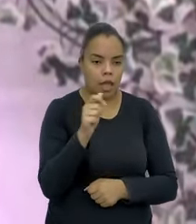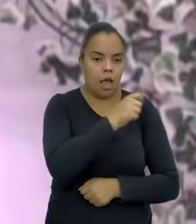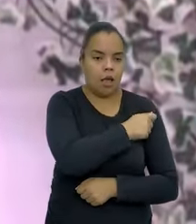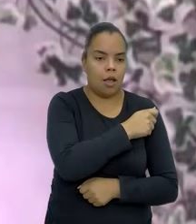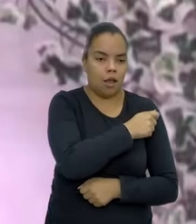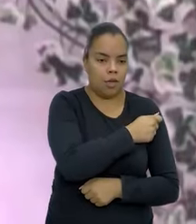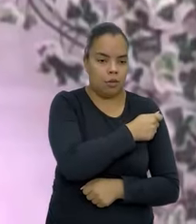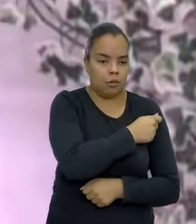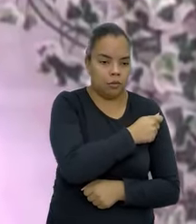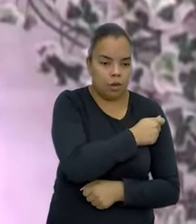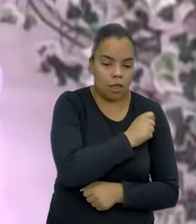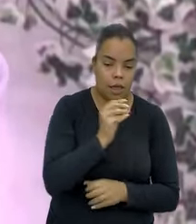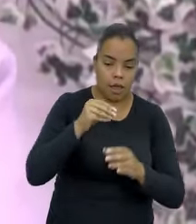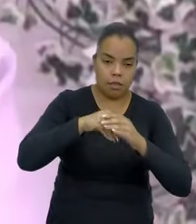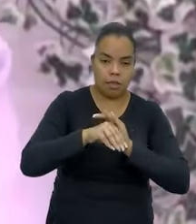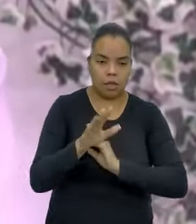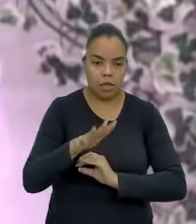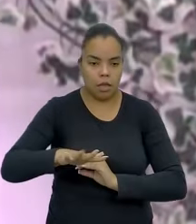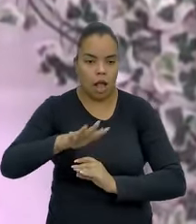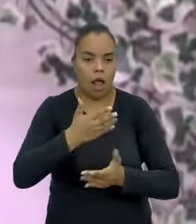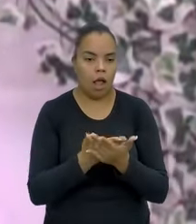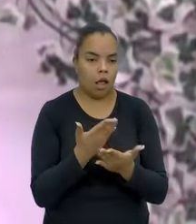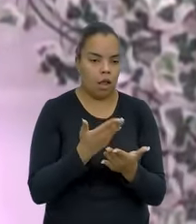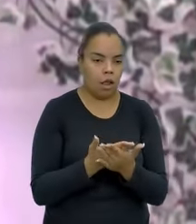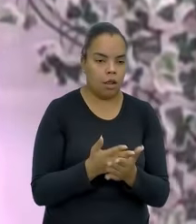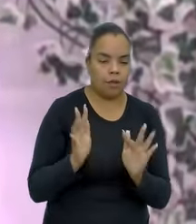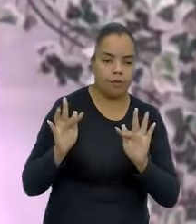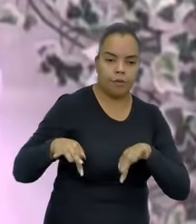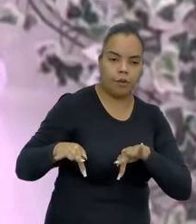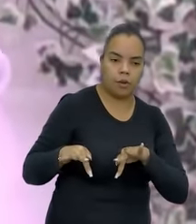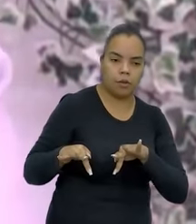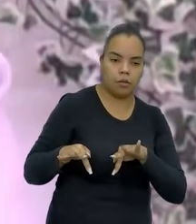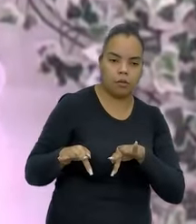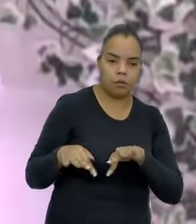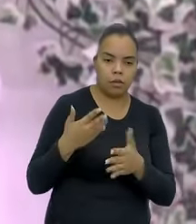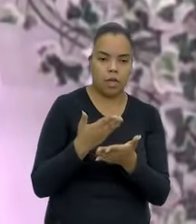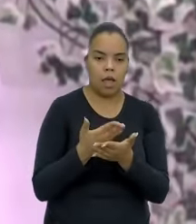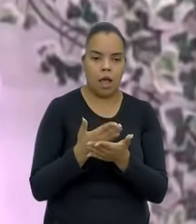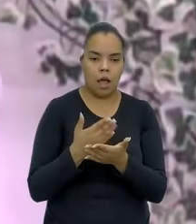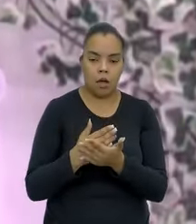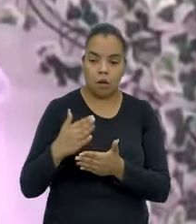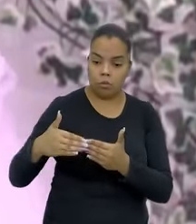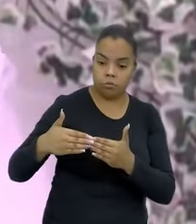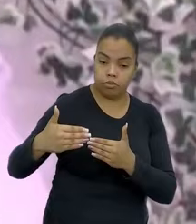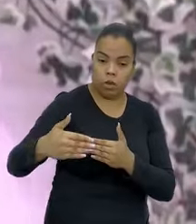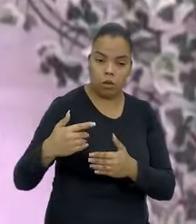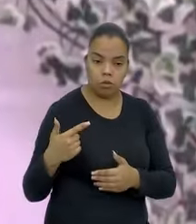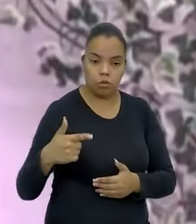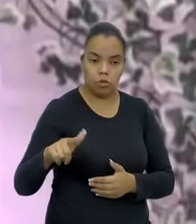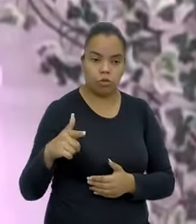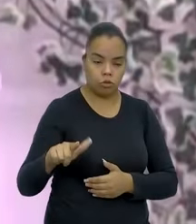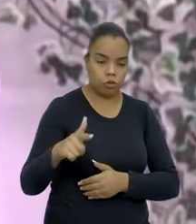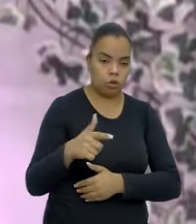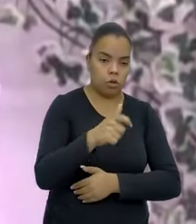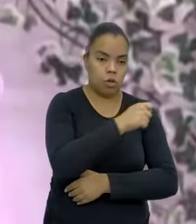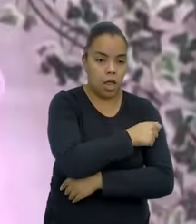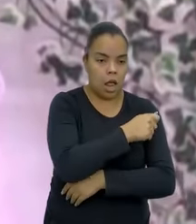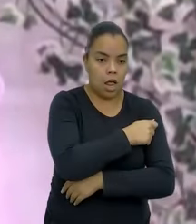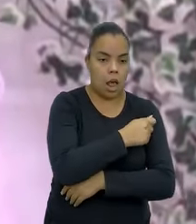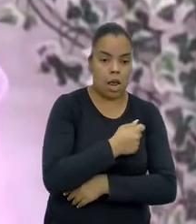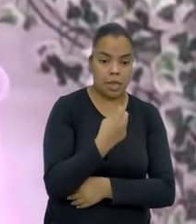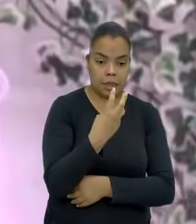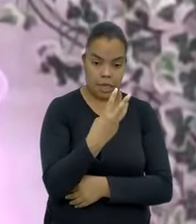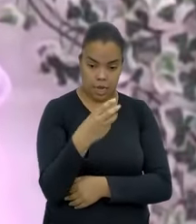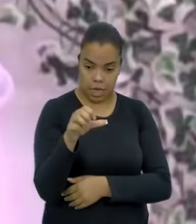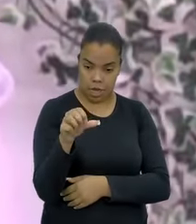Estudantes dentro da sala de aula ao final daquela aula os os demais alunos eram 39 colegas do